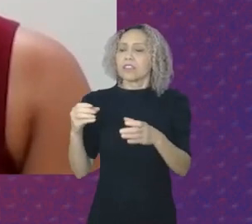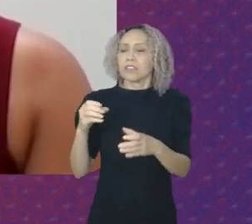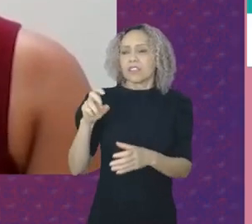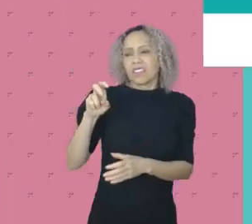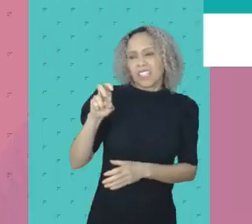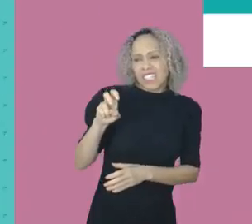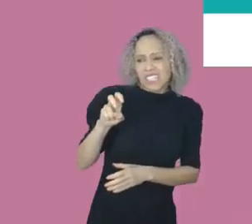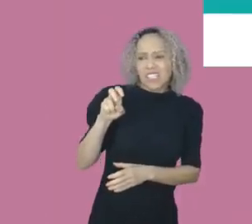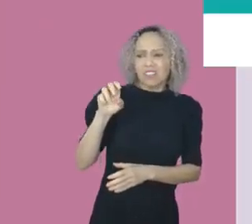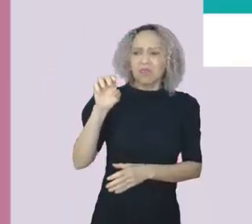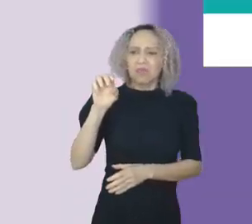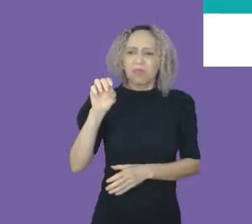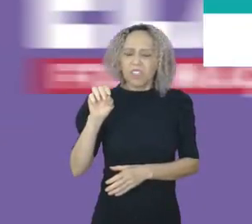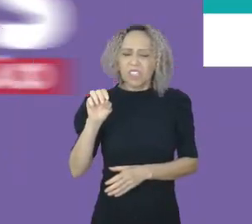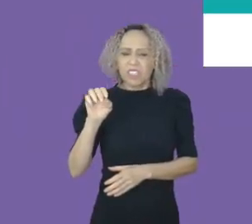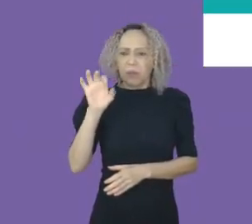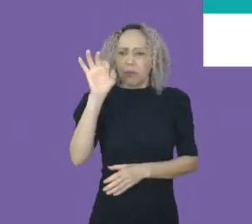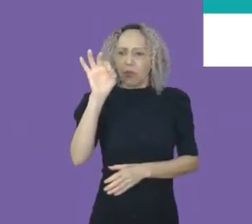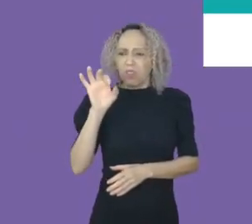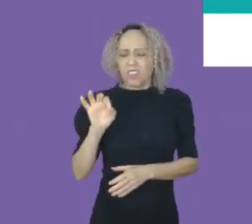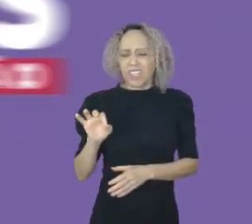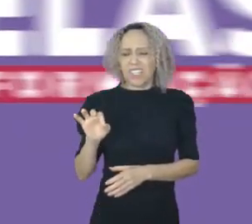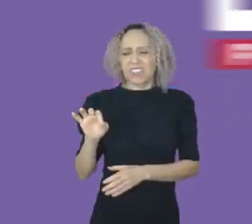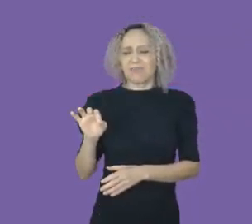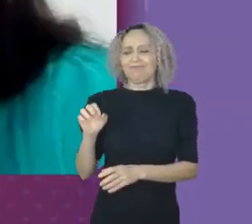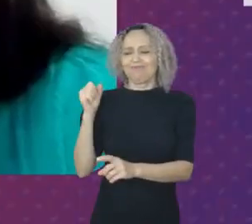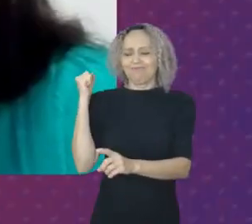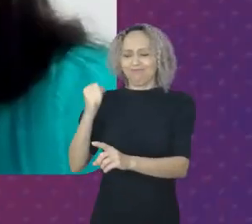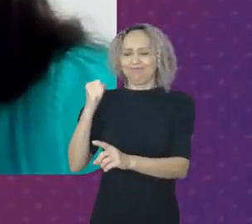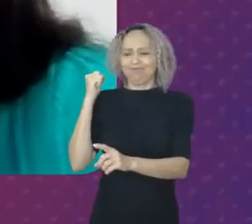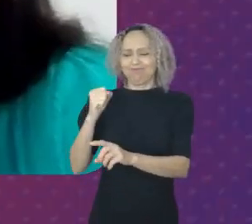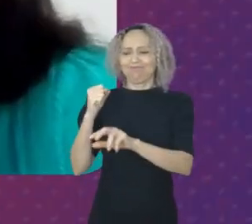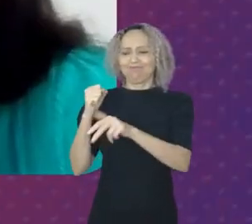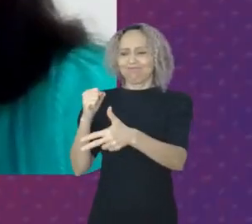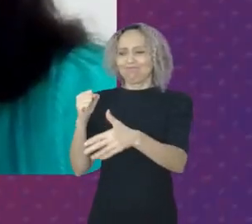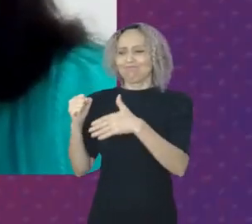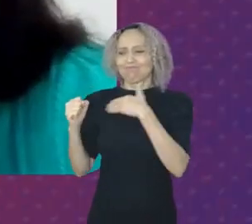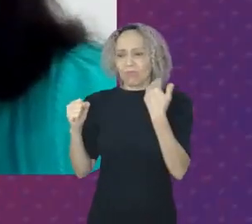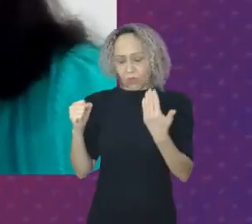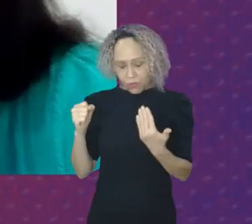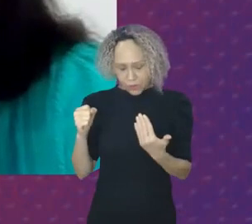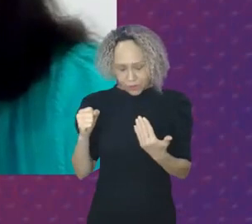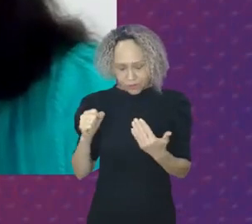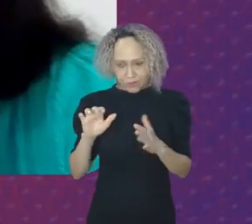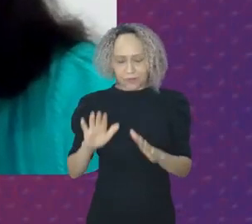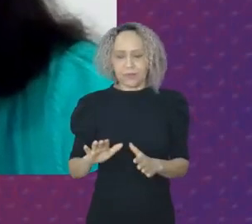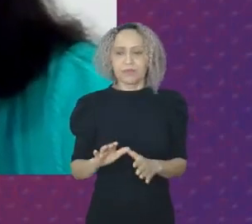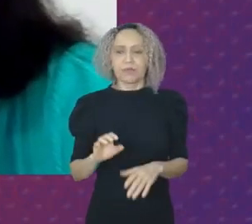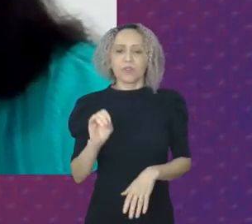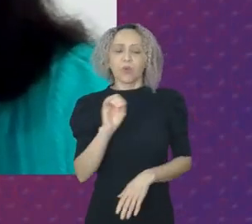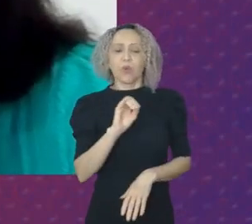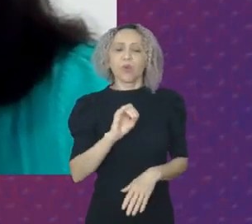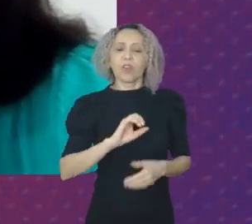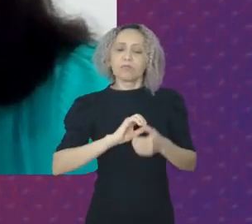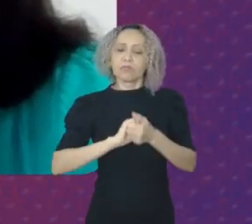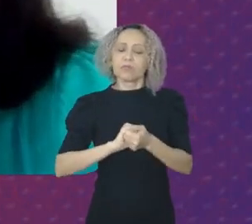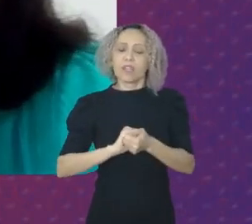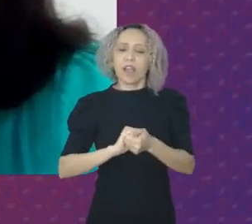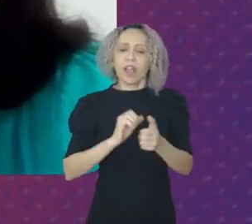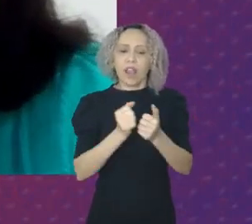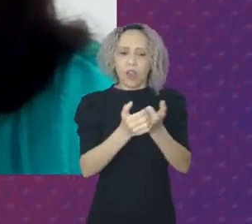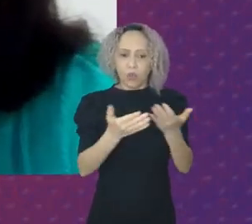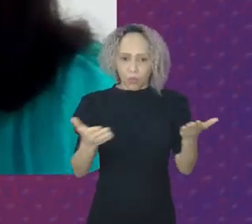violentas intencionais. Olá, cumprimentar a todos e todas que estão assistindo